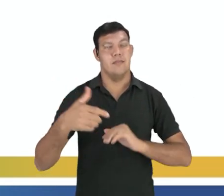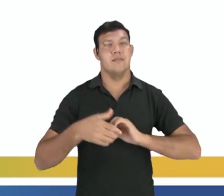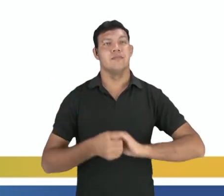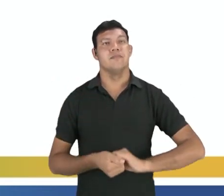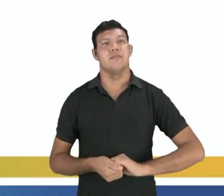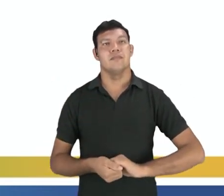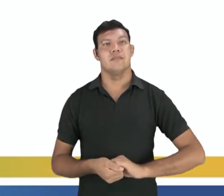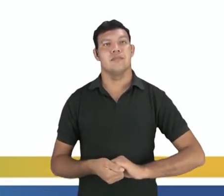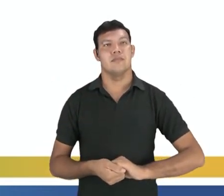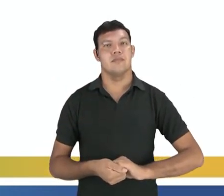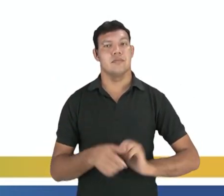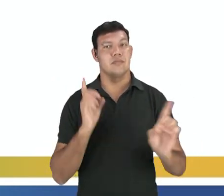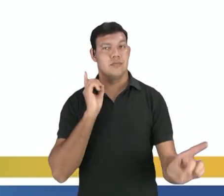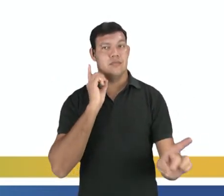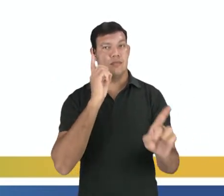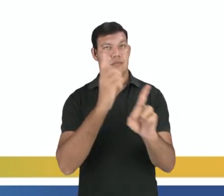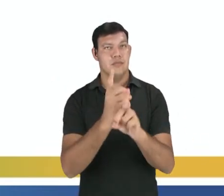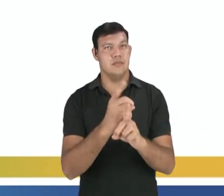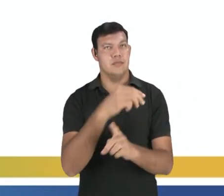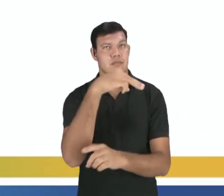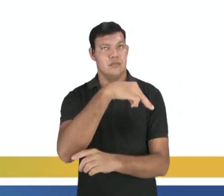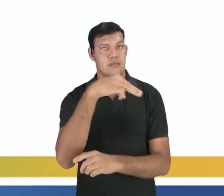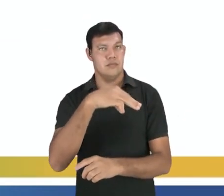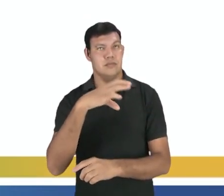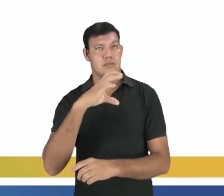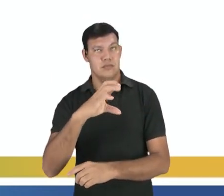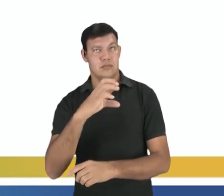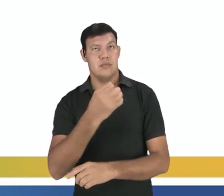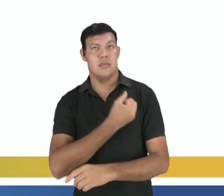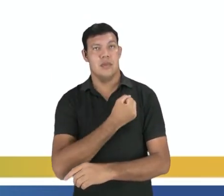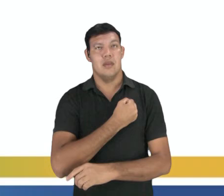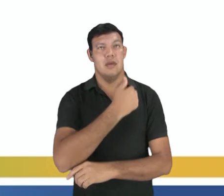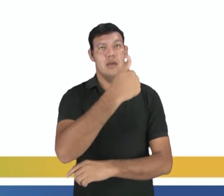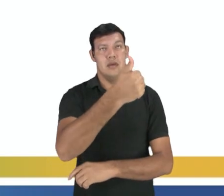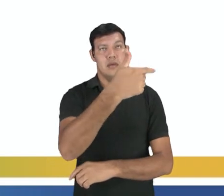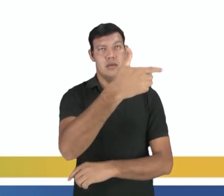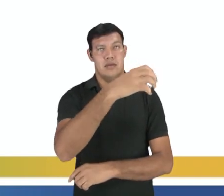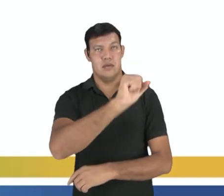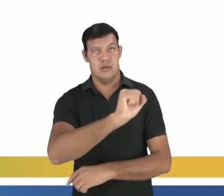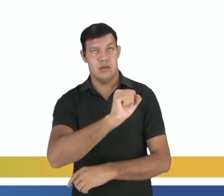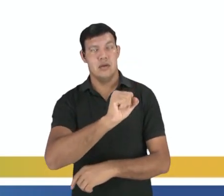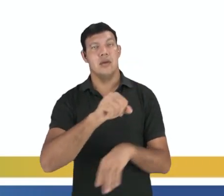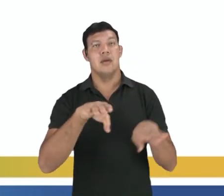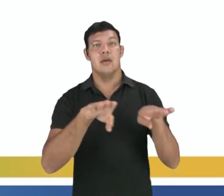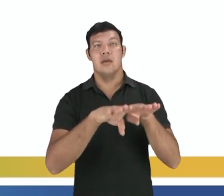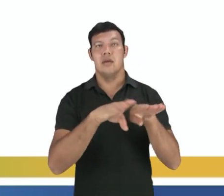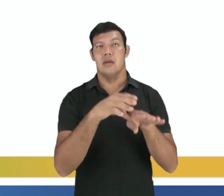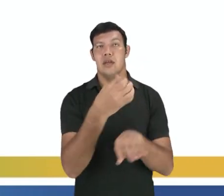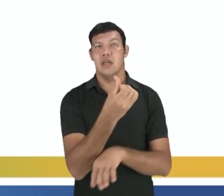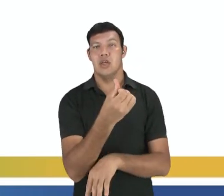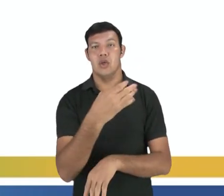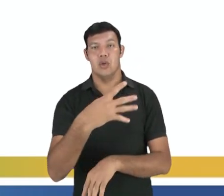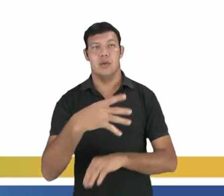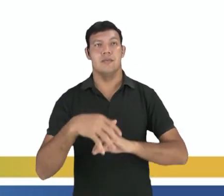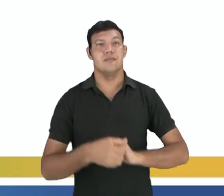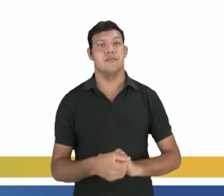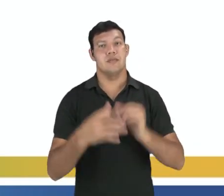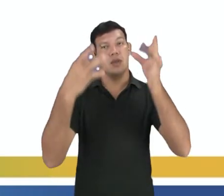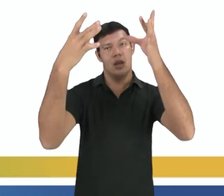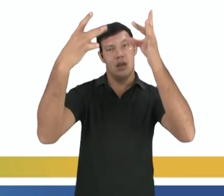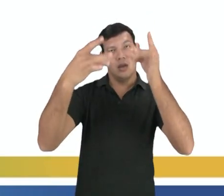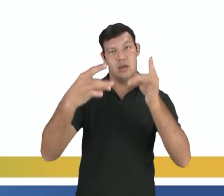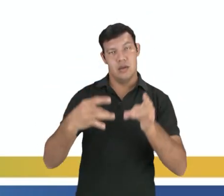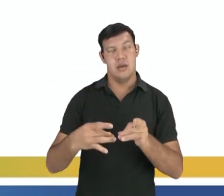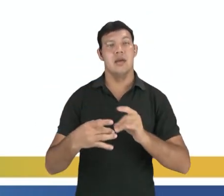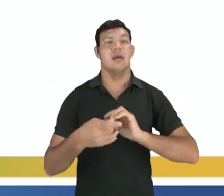Exercício 2. Determine o MMC de 128 e 64. Mesmo procedimento, fazendo a decomposição em